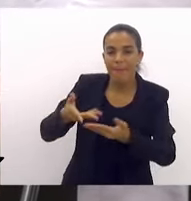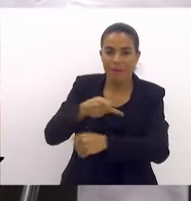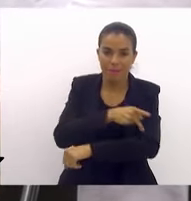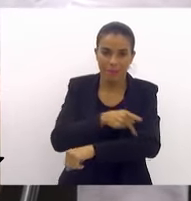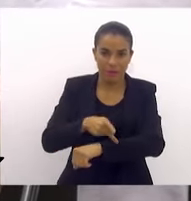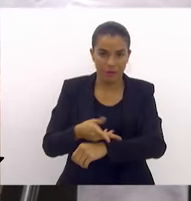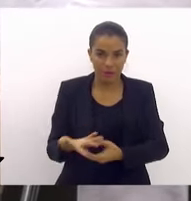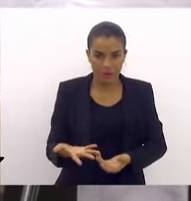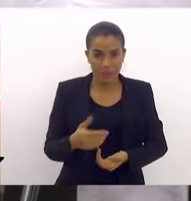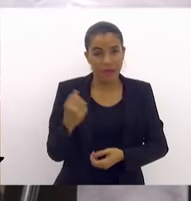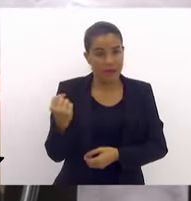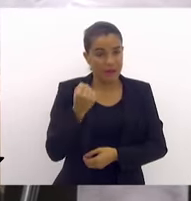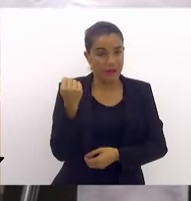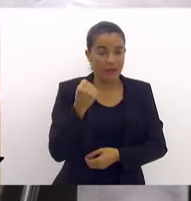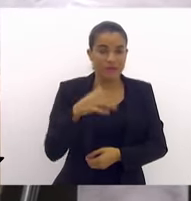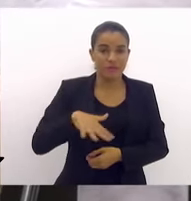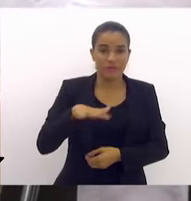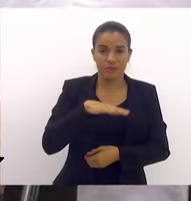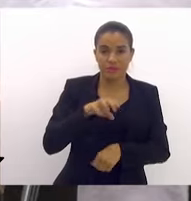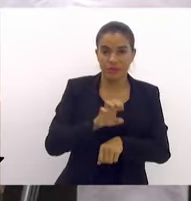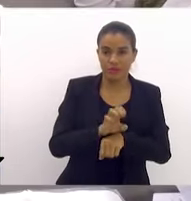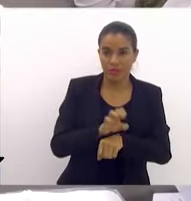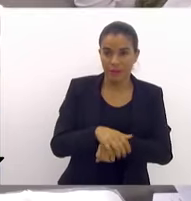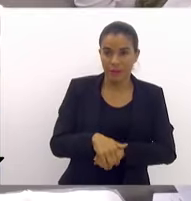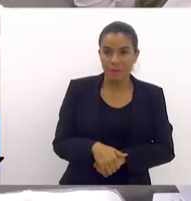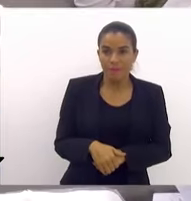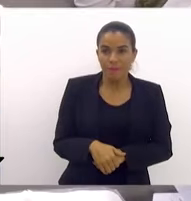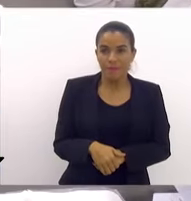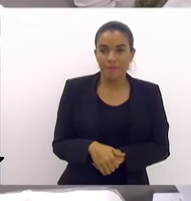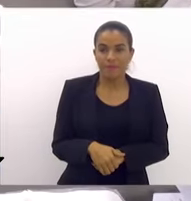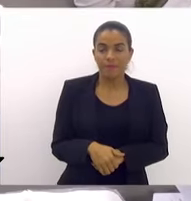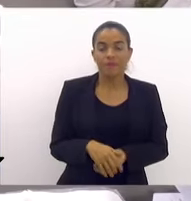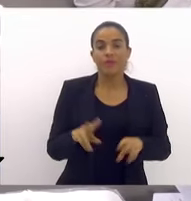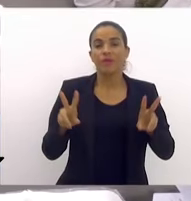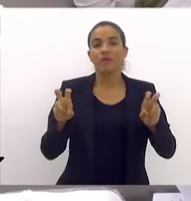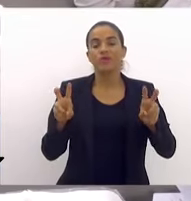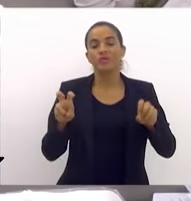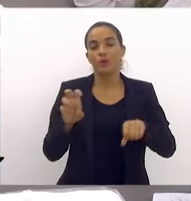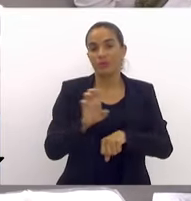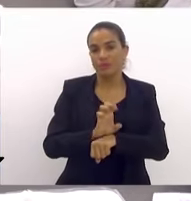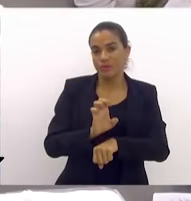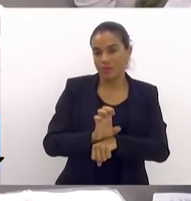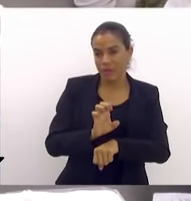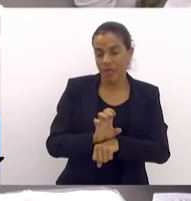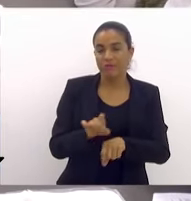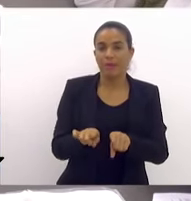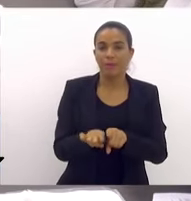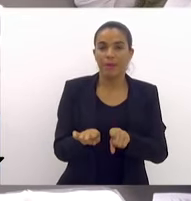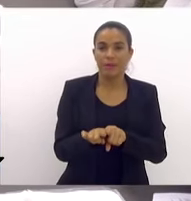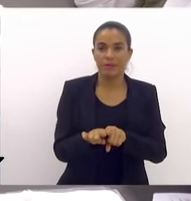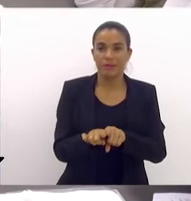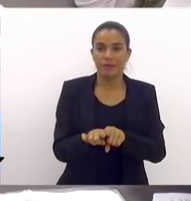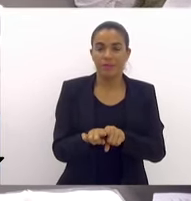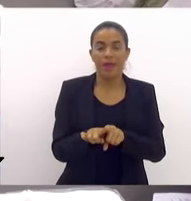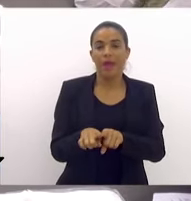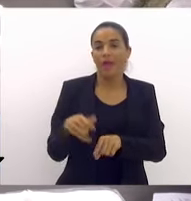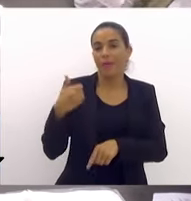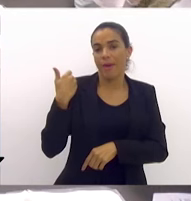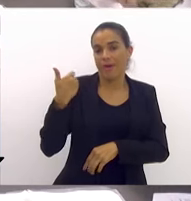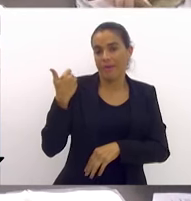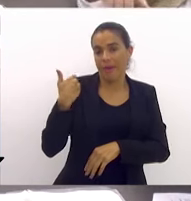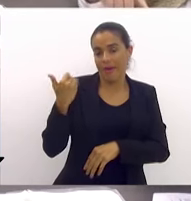observação. É muito grave a situação do Estado. Na verdade, em relação ao Estado, como o público-alvo é de uma faixa etária